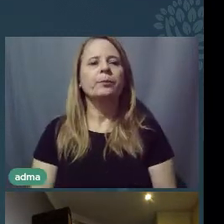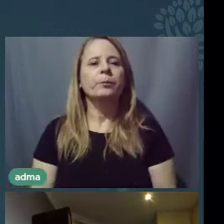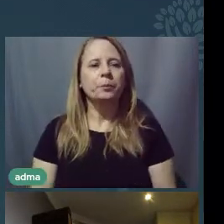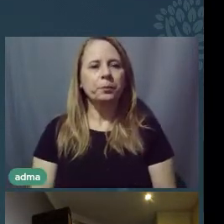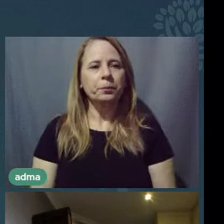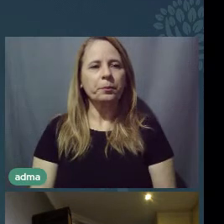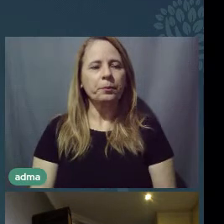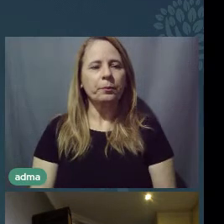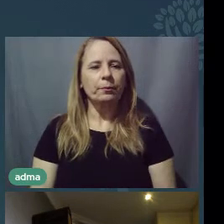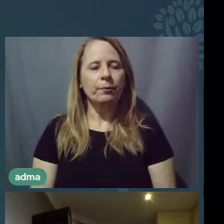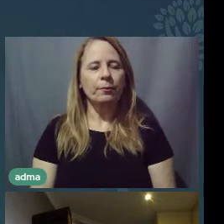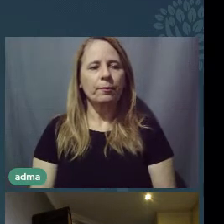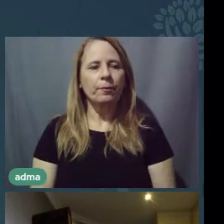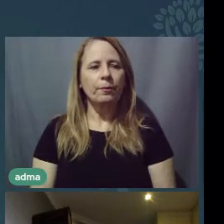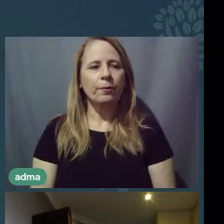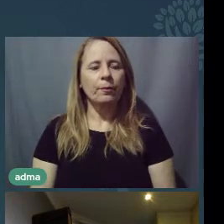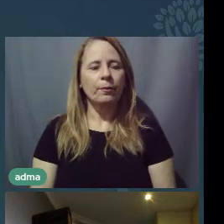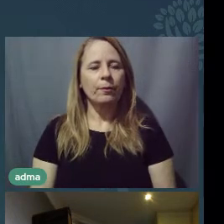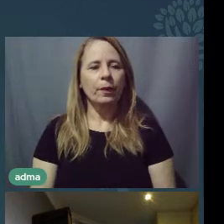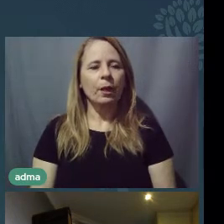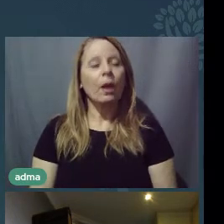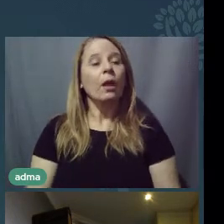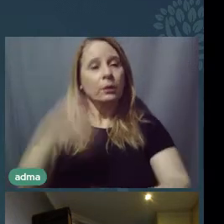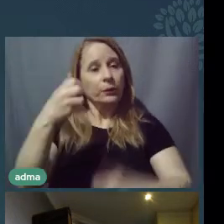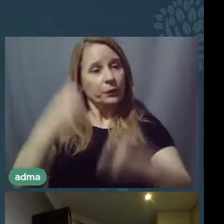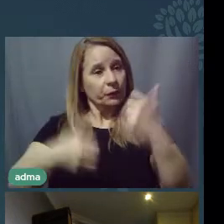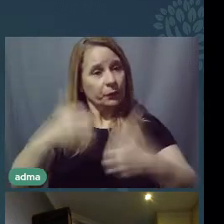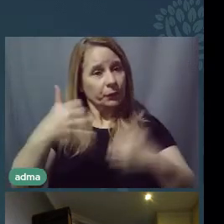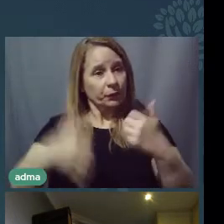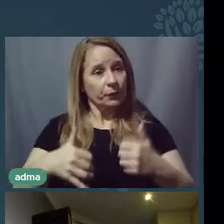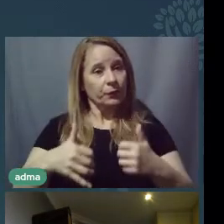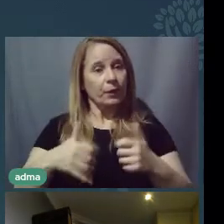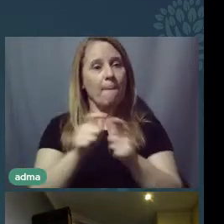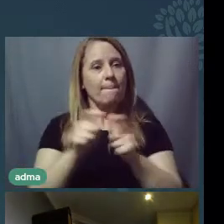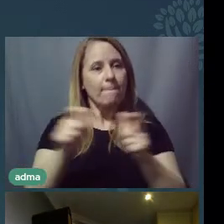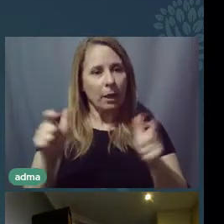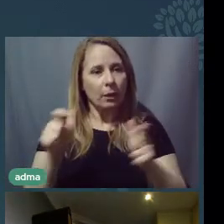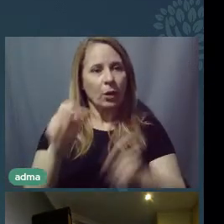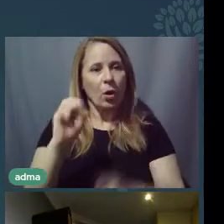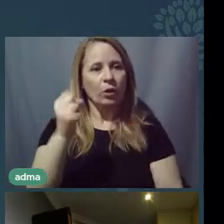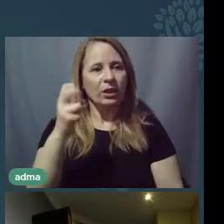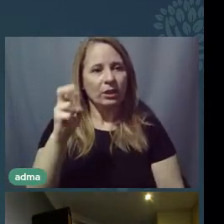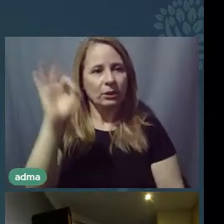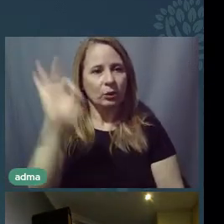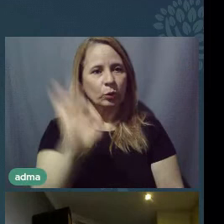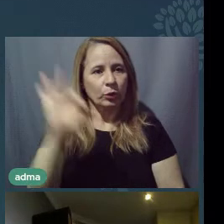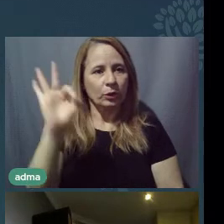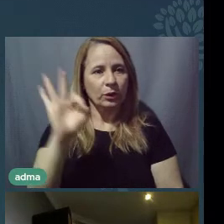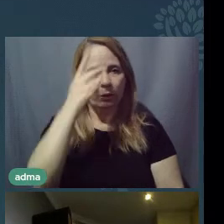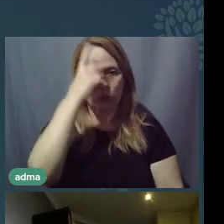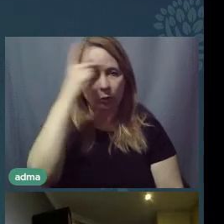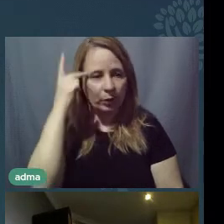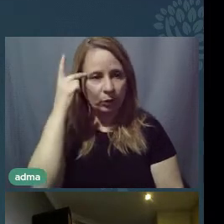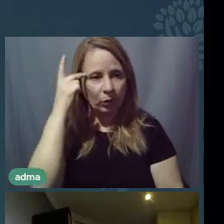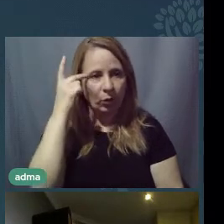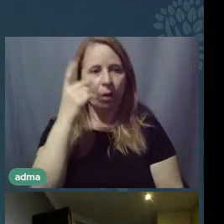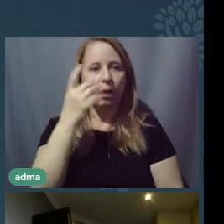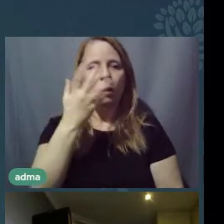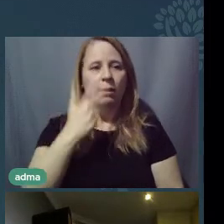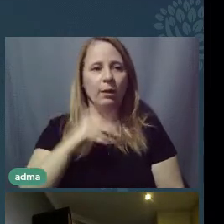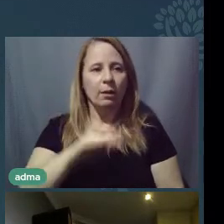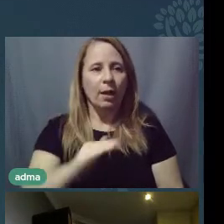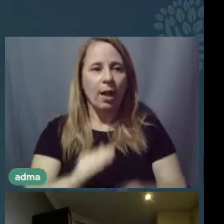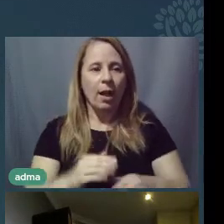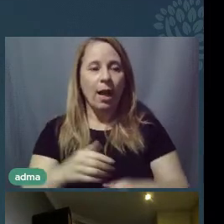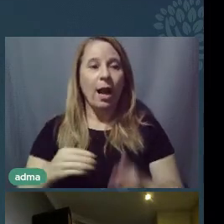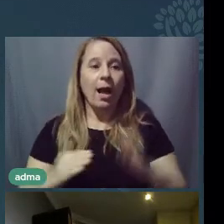A gente fala muito da população infantil porque 85% do diagnóstico, né, é fechado antes dos 5 anos de